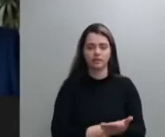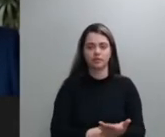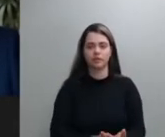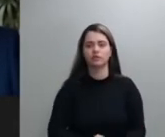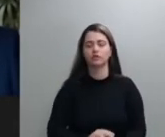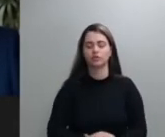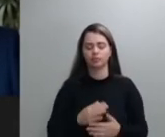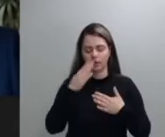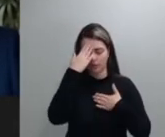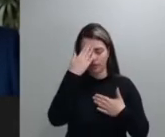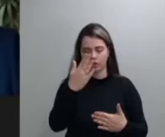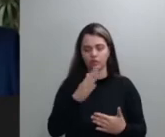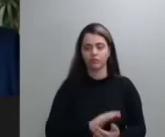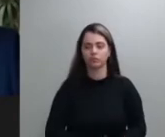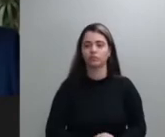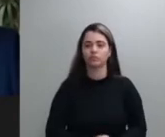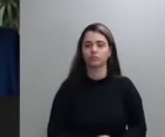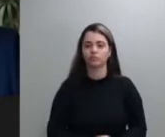presidente